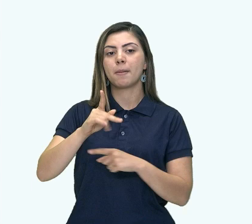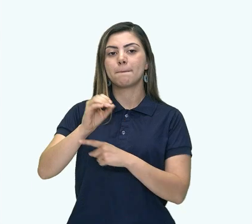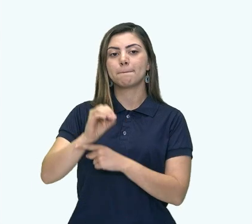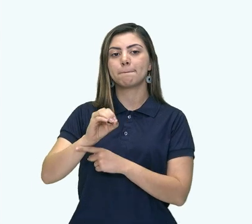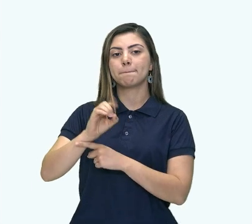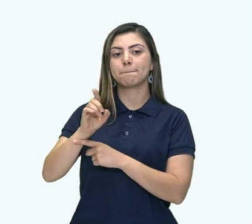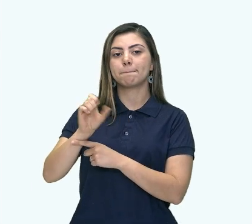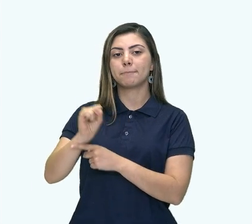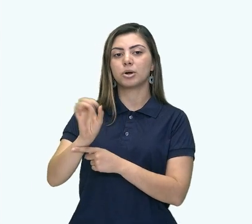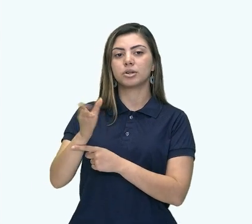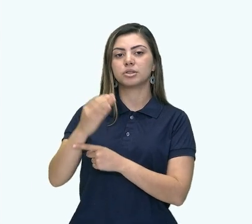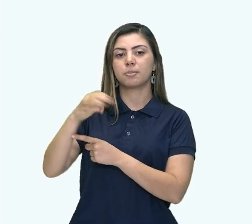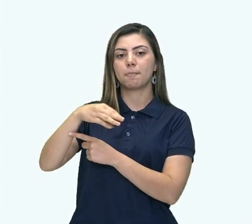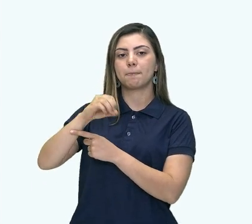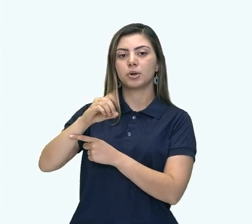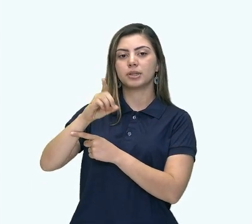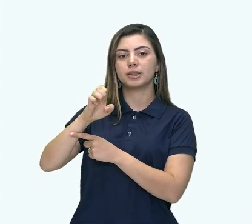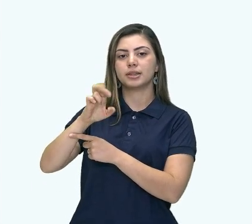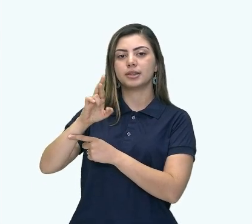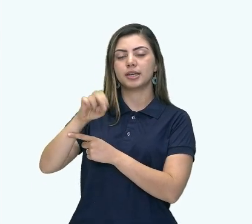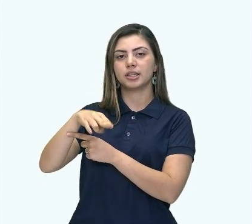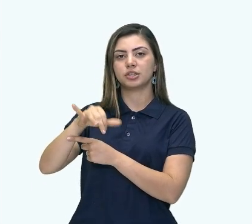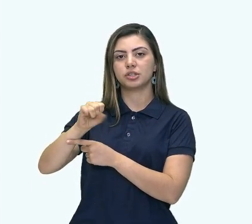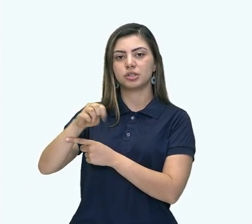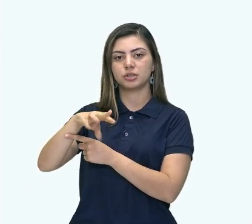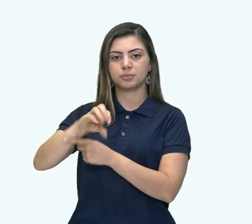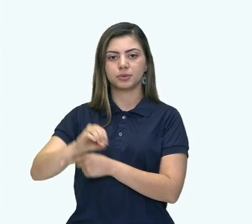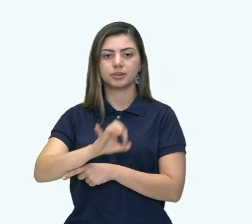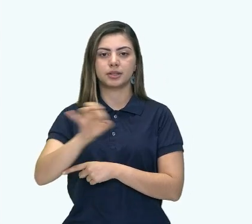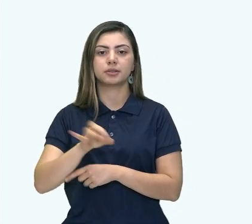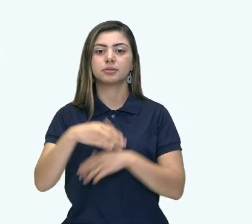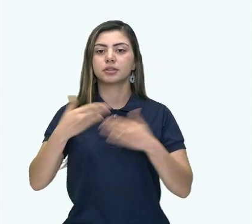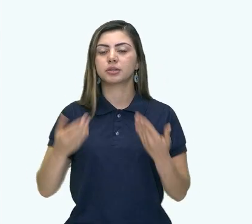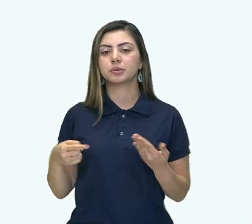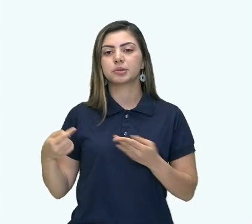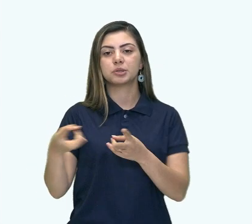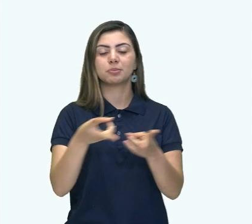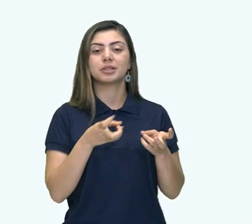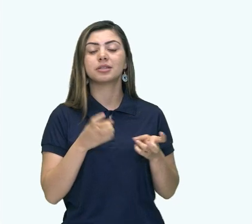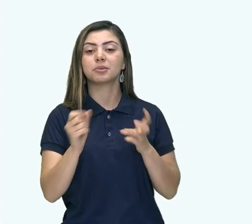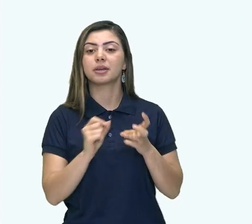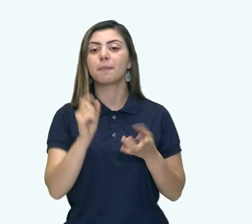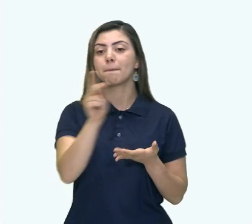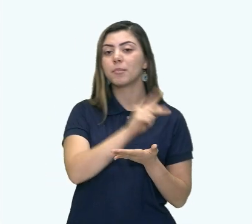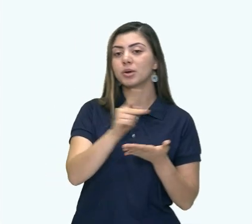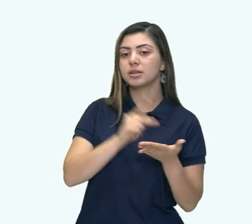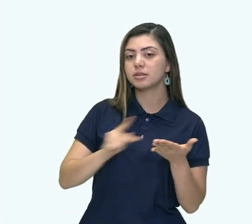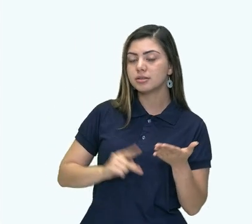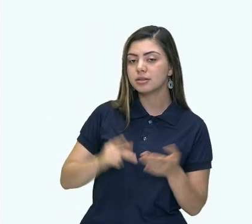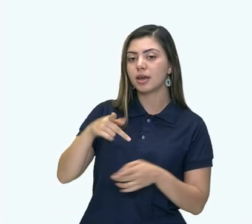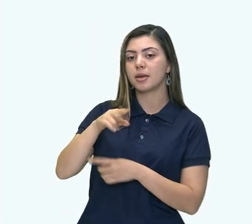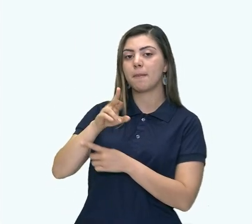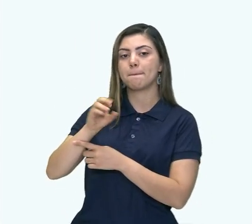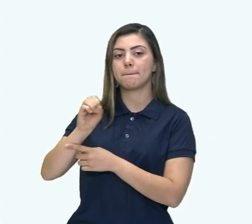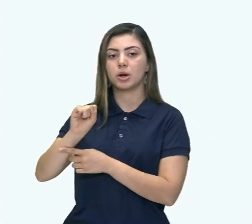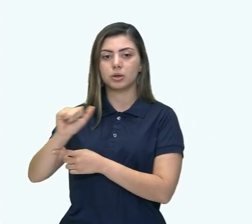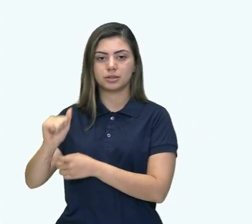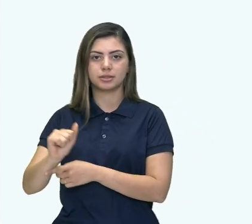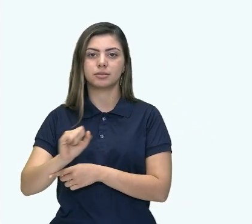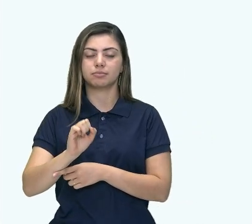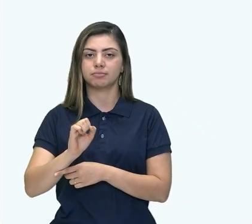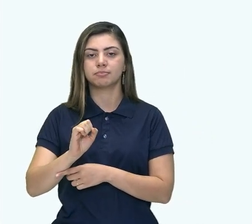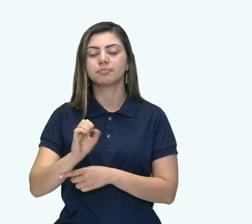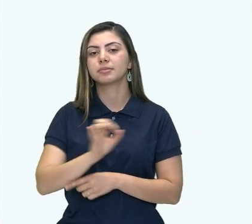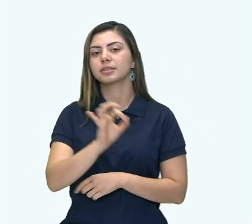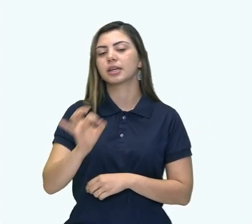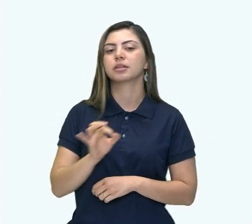né? O próprio nome já diz isso. No qual observamos poesia e prosa em ângulos convergentes. O que isso quer